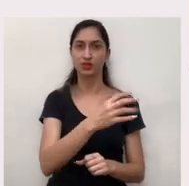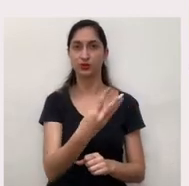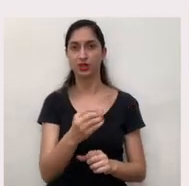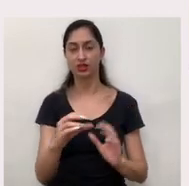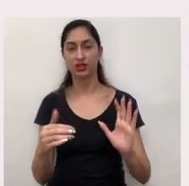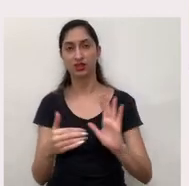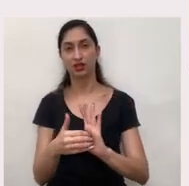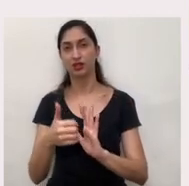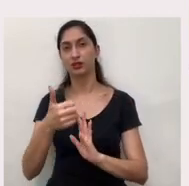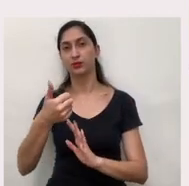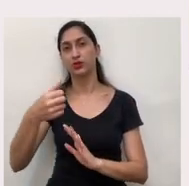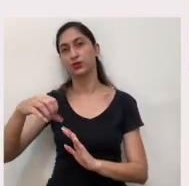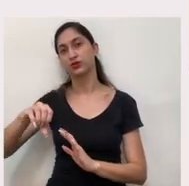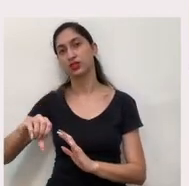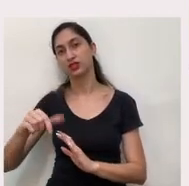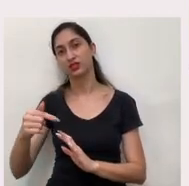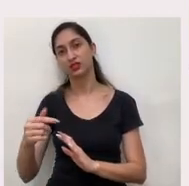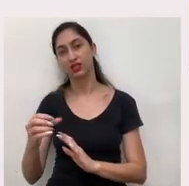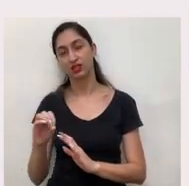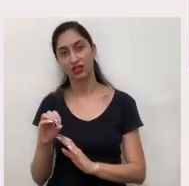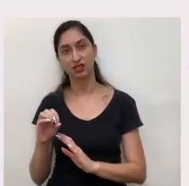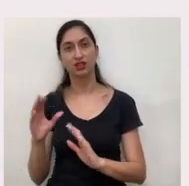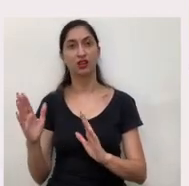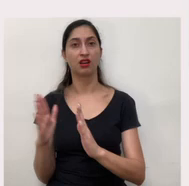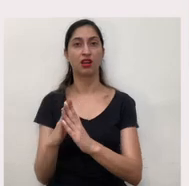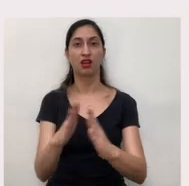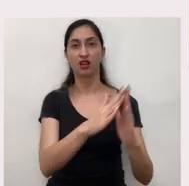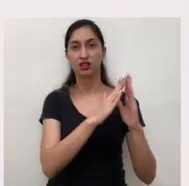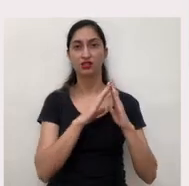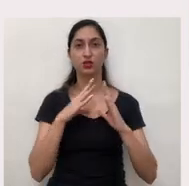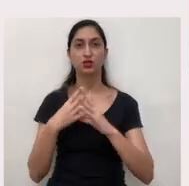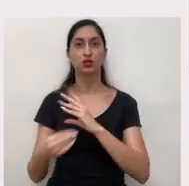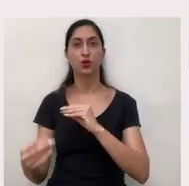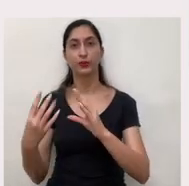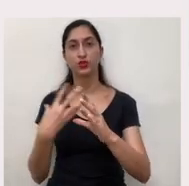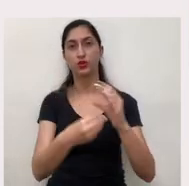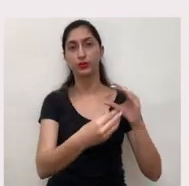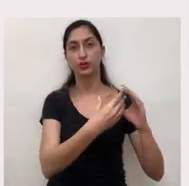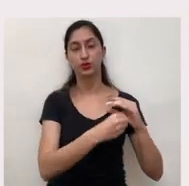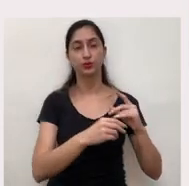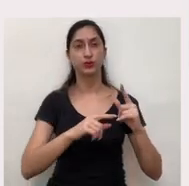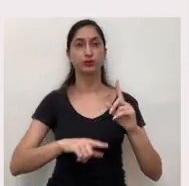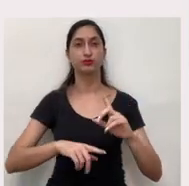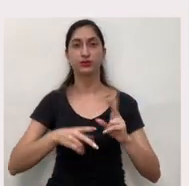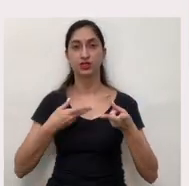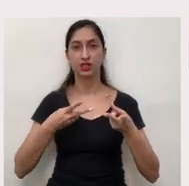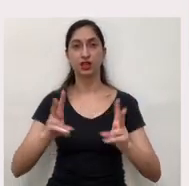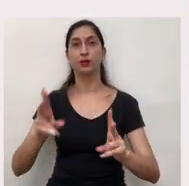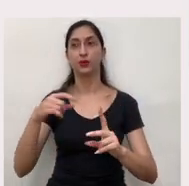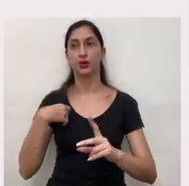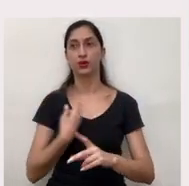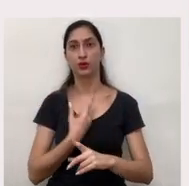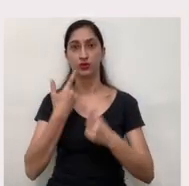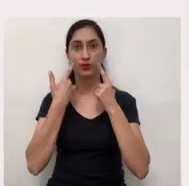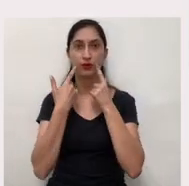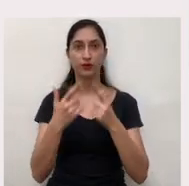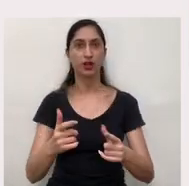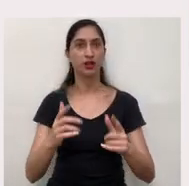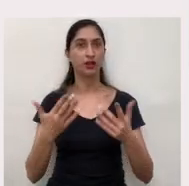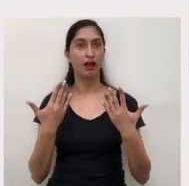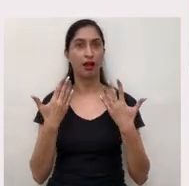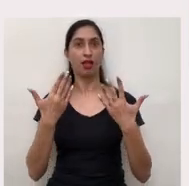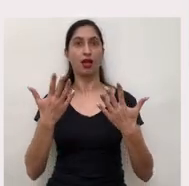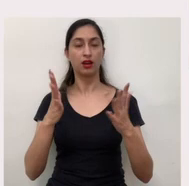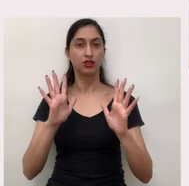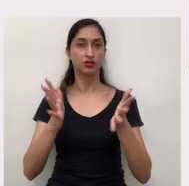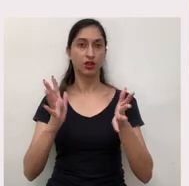até os anos 70, assim, né, que vão desaparecendo sucessivamente a olhos vistos, né, e não nesse sentido